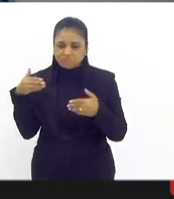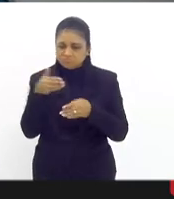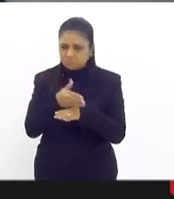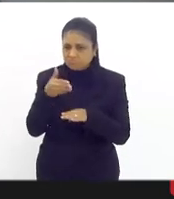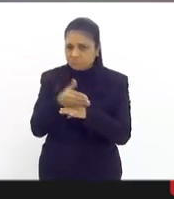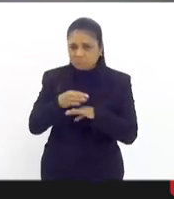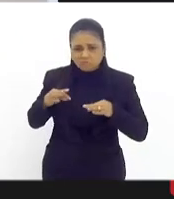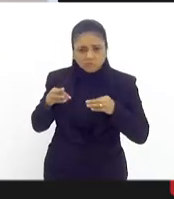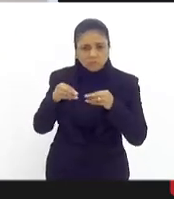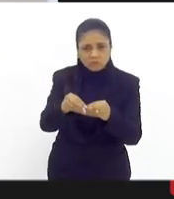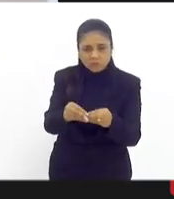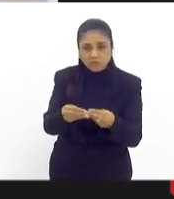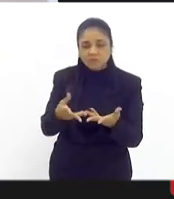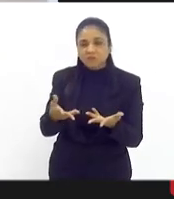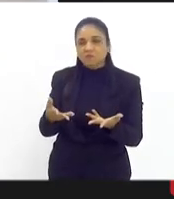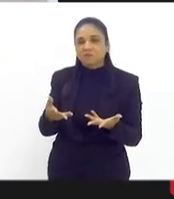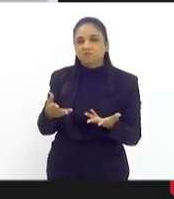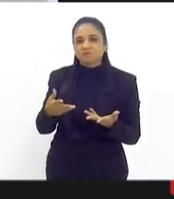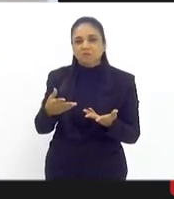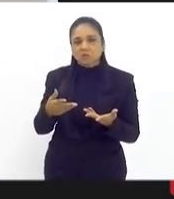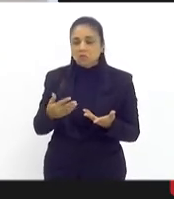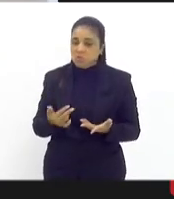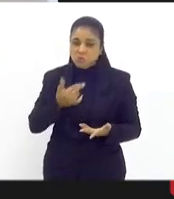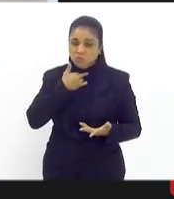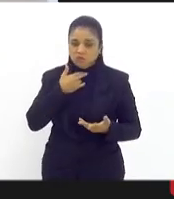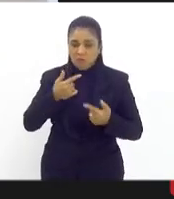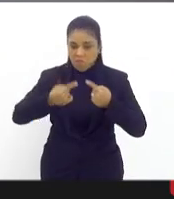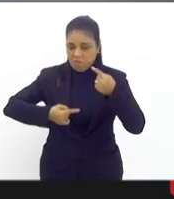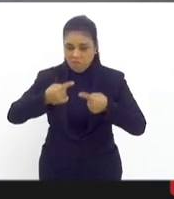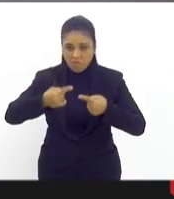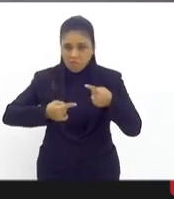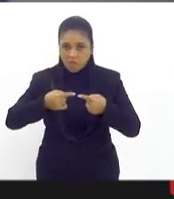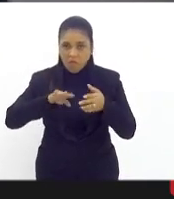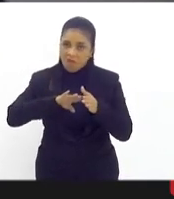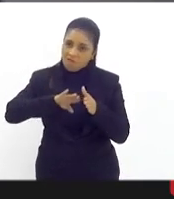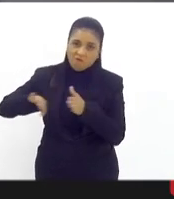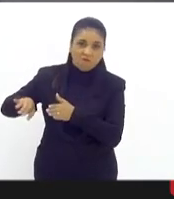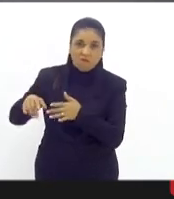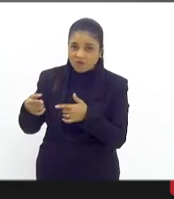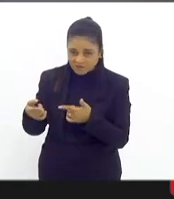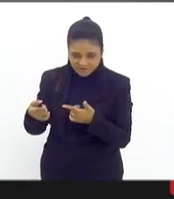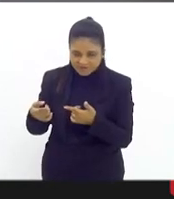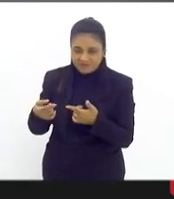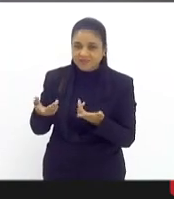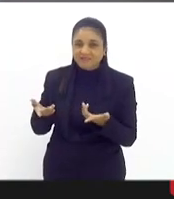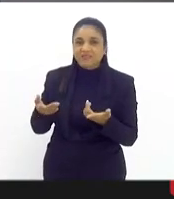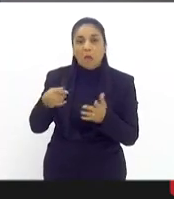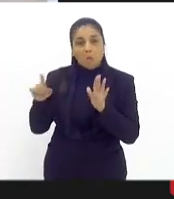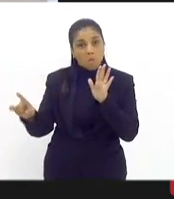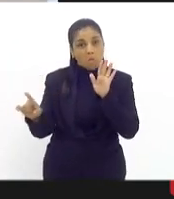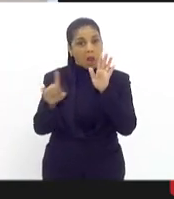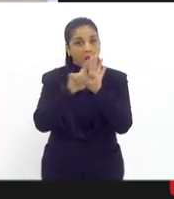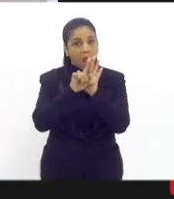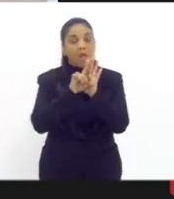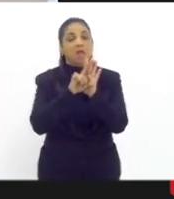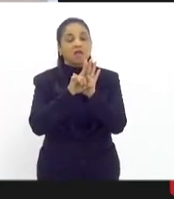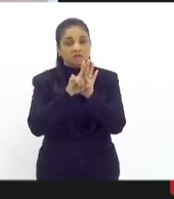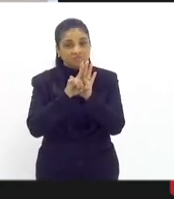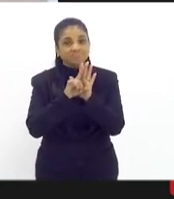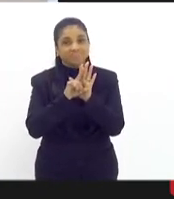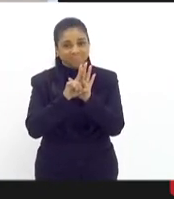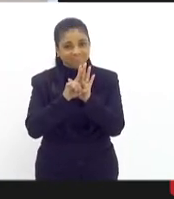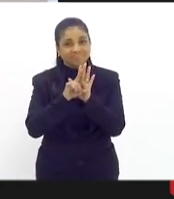e não podia ficar fora dessa discussão, porque a gente está falando de uma lei que tem a ver com algo que vai